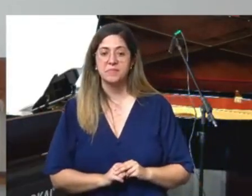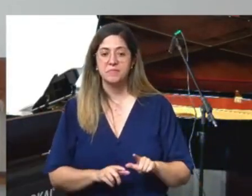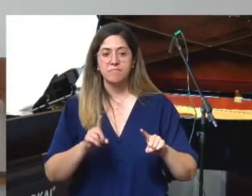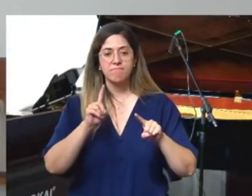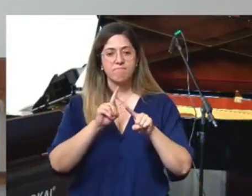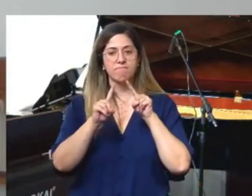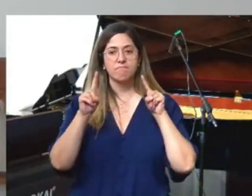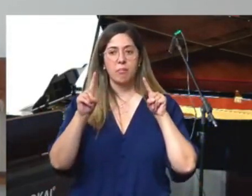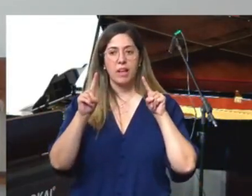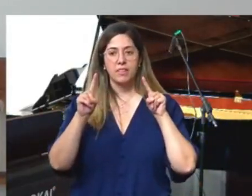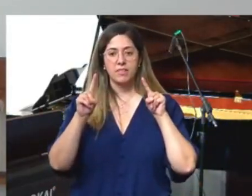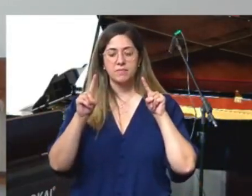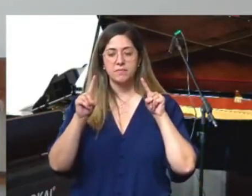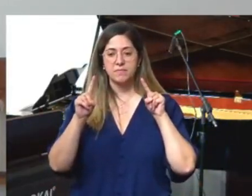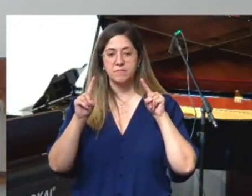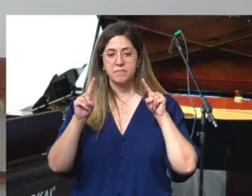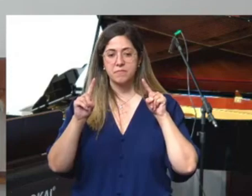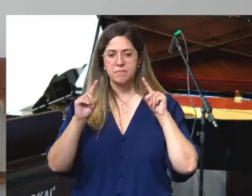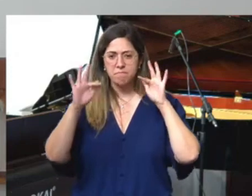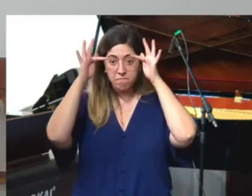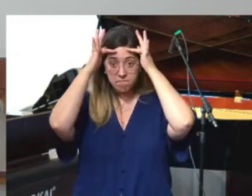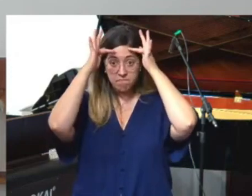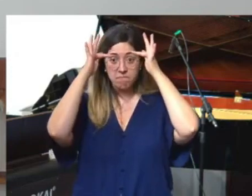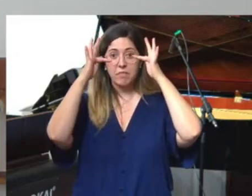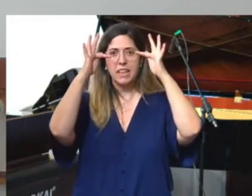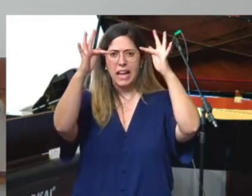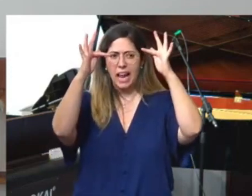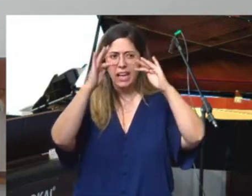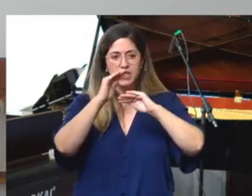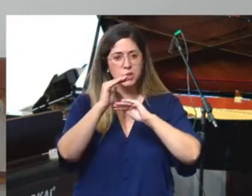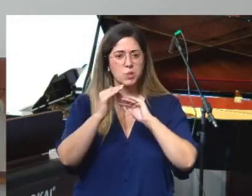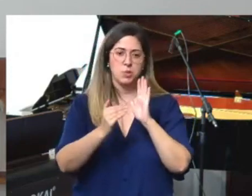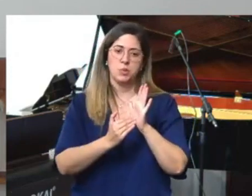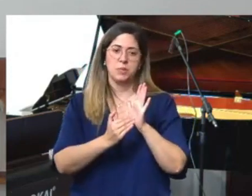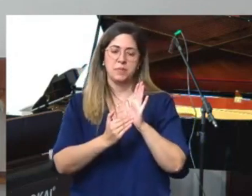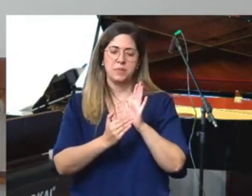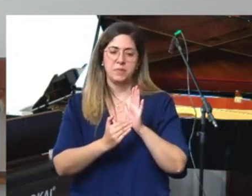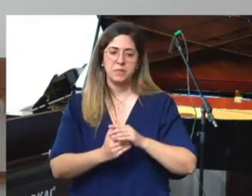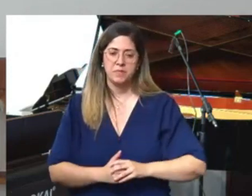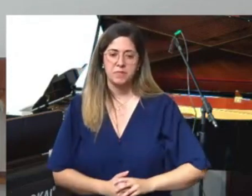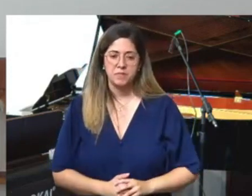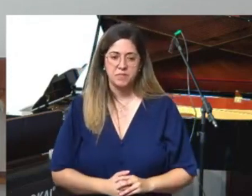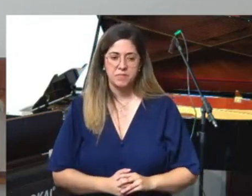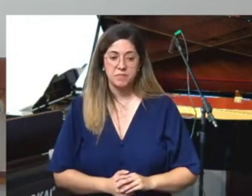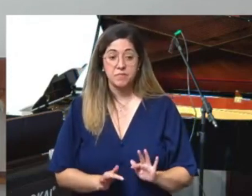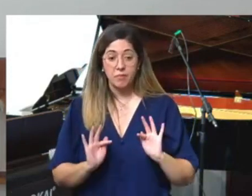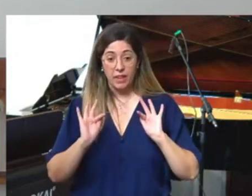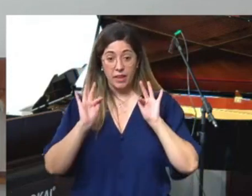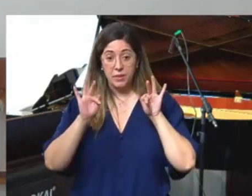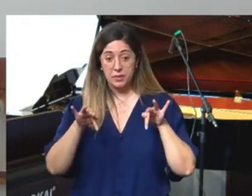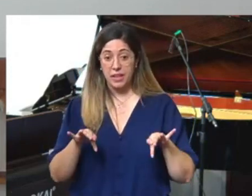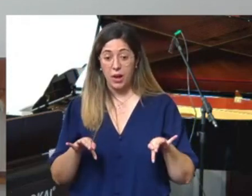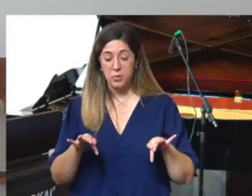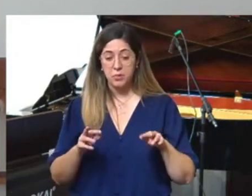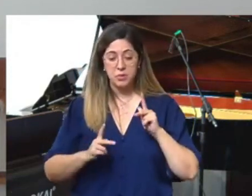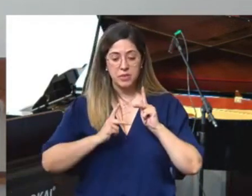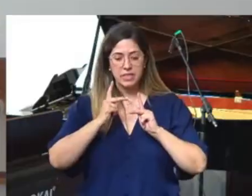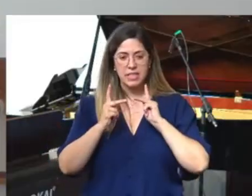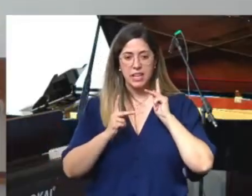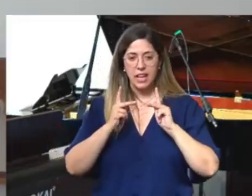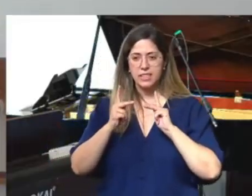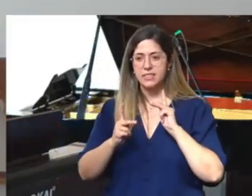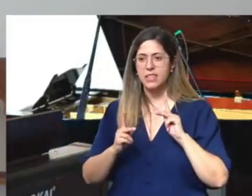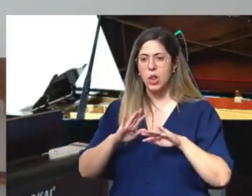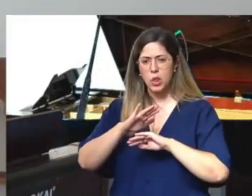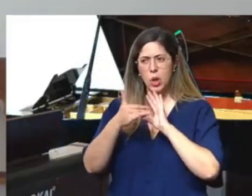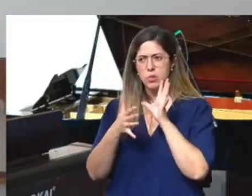mas tenham um procedimento de fidelidade. Assim diz a palavra de Deus. E ele encerra esta sessão, dirigindo-se a